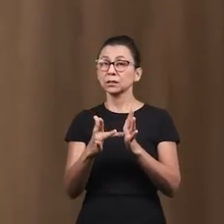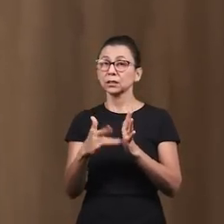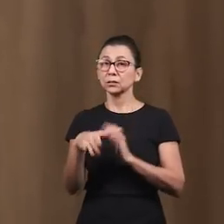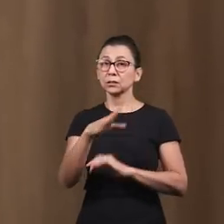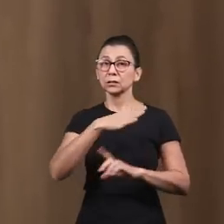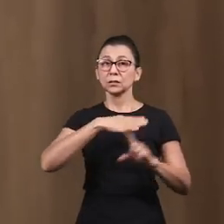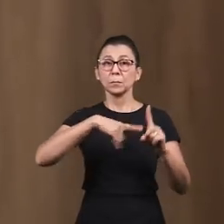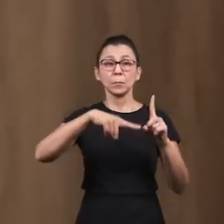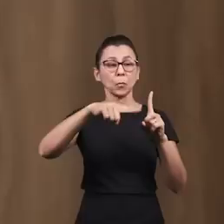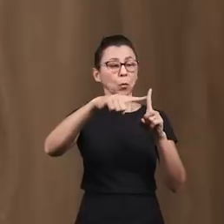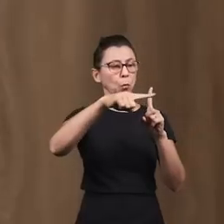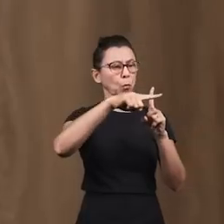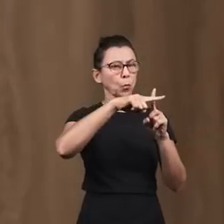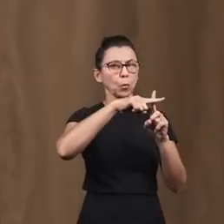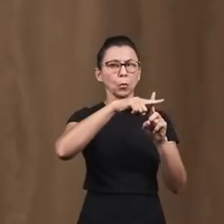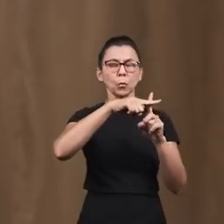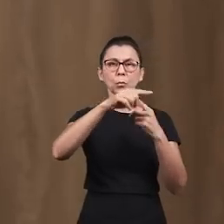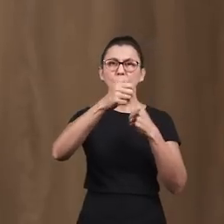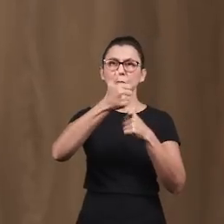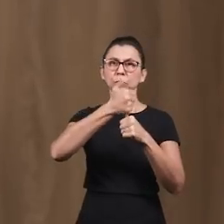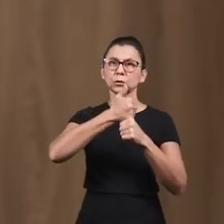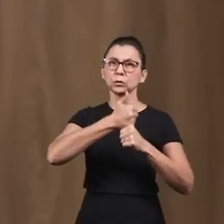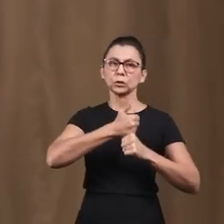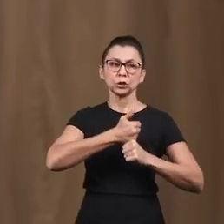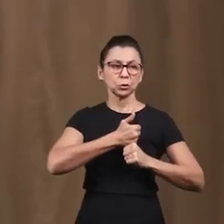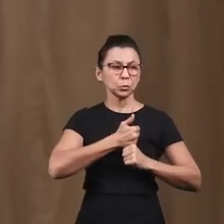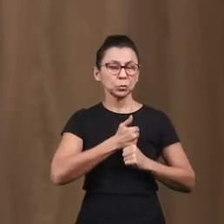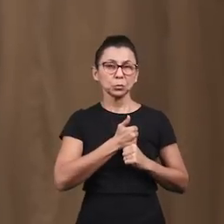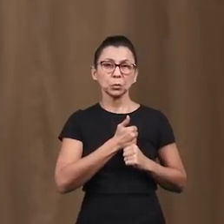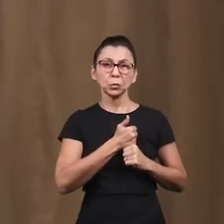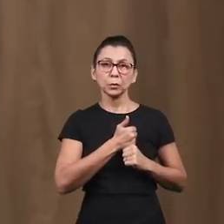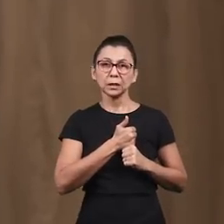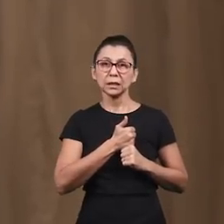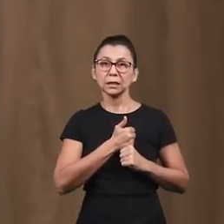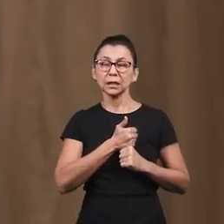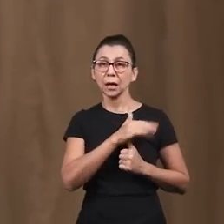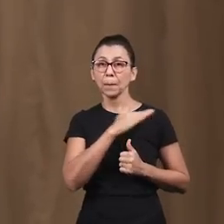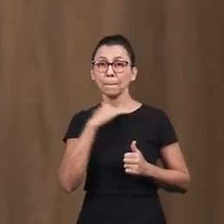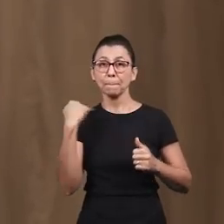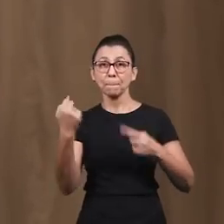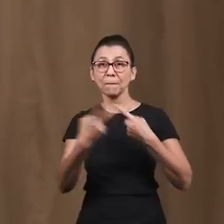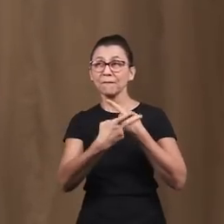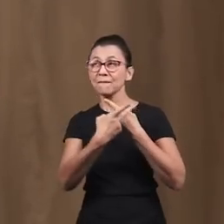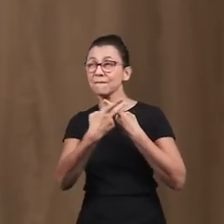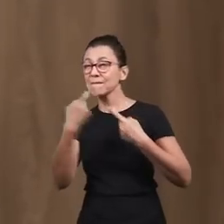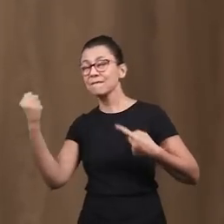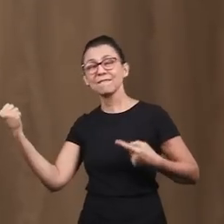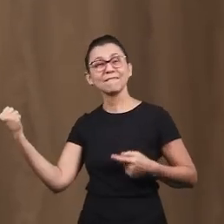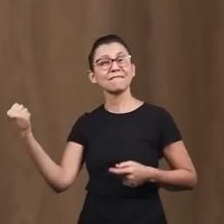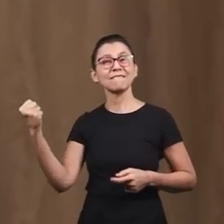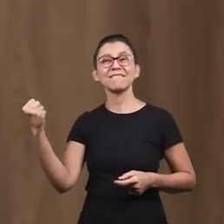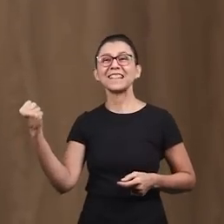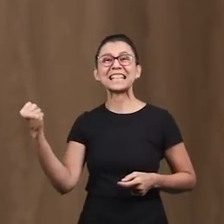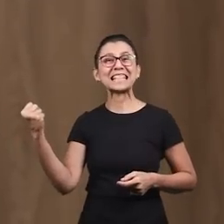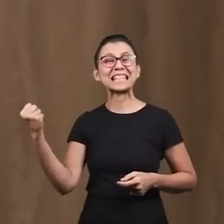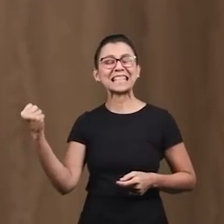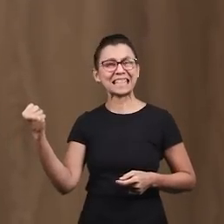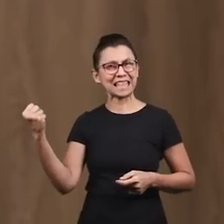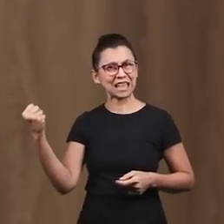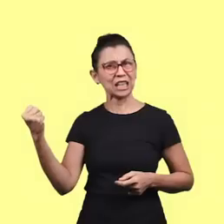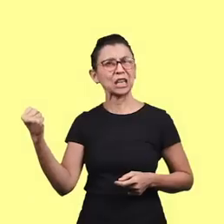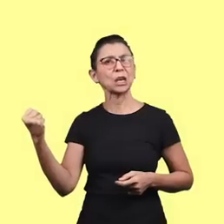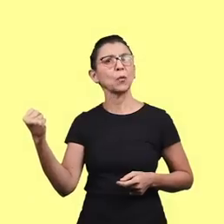que morreu por nós, enviado por Deus. Ele venceu a morte, ele saiu